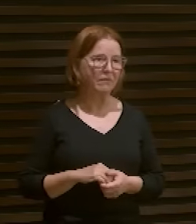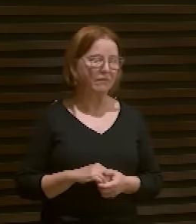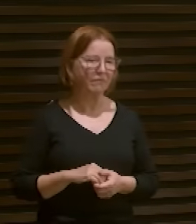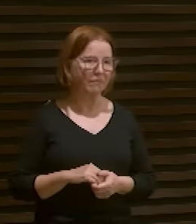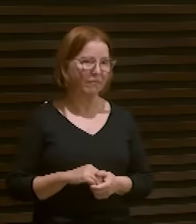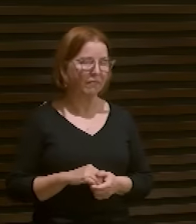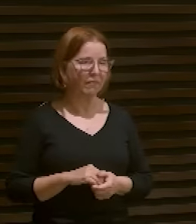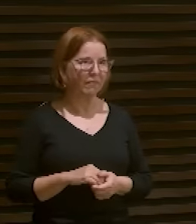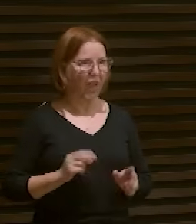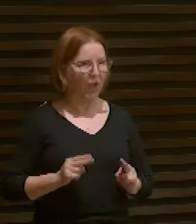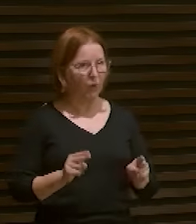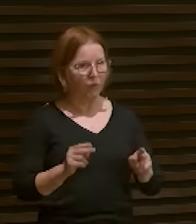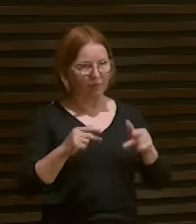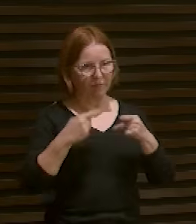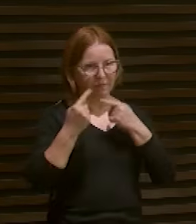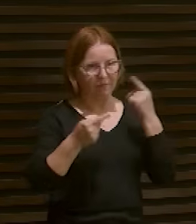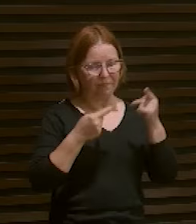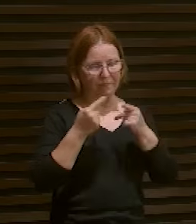Aí ele diz assim,